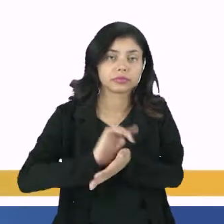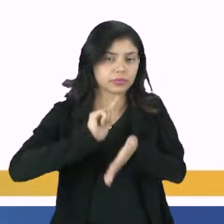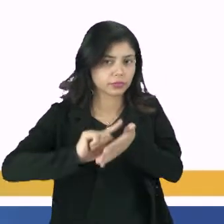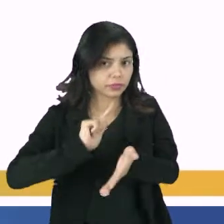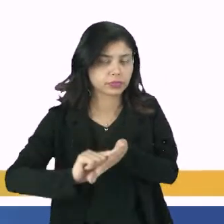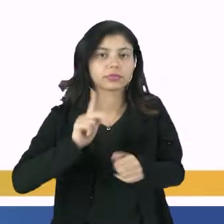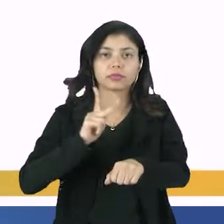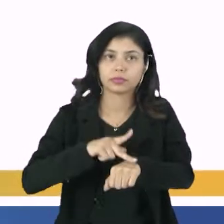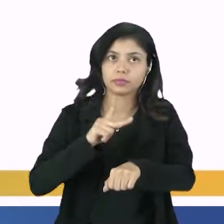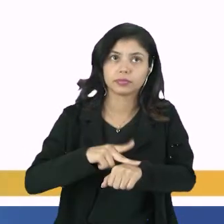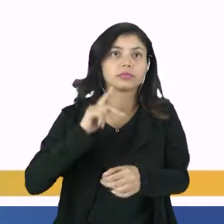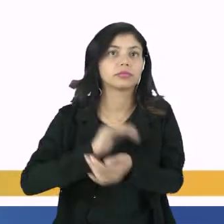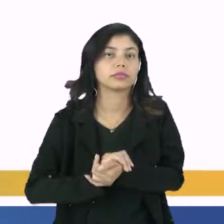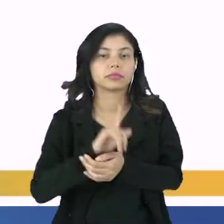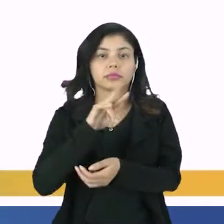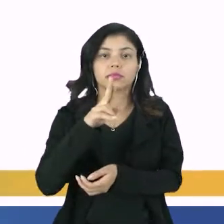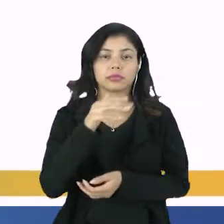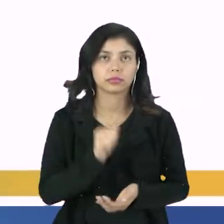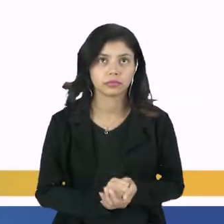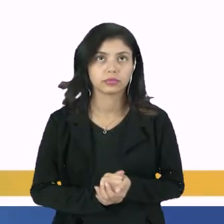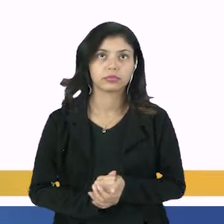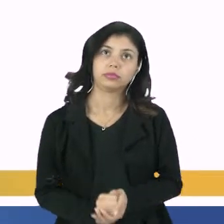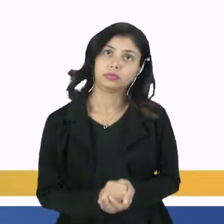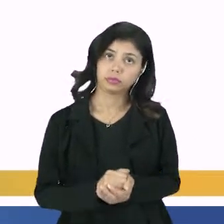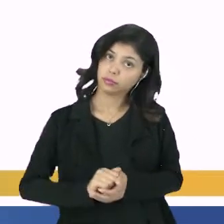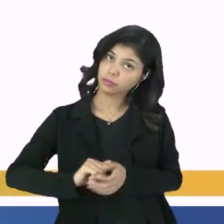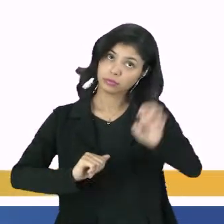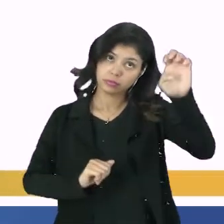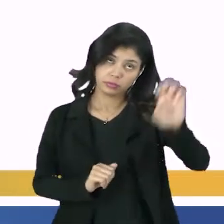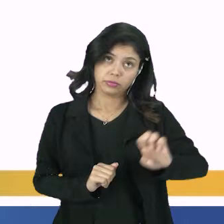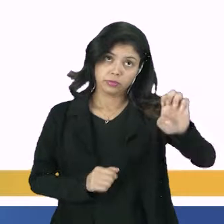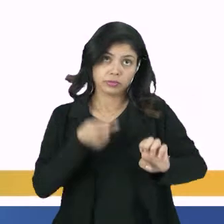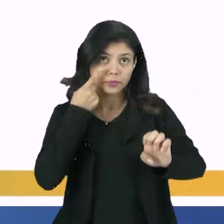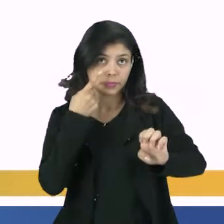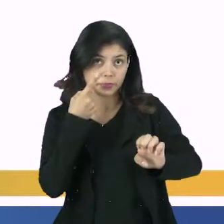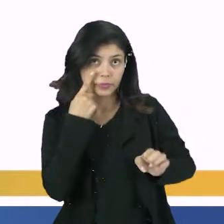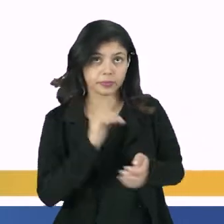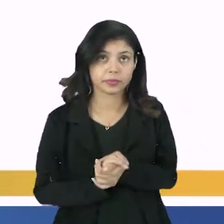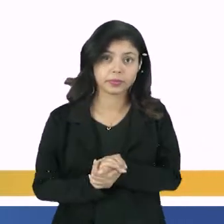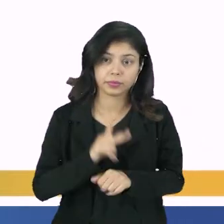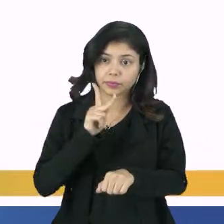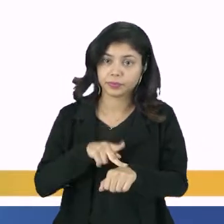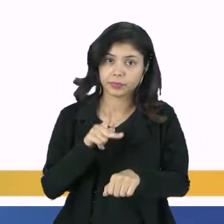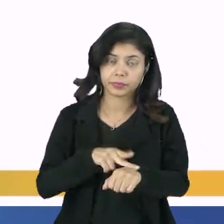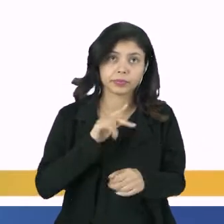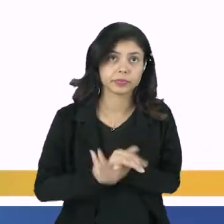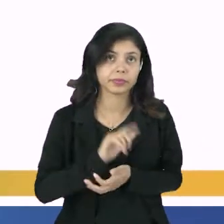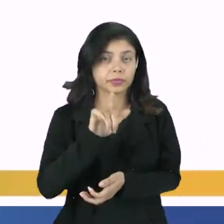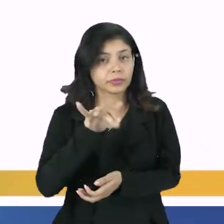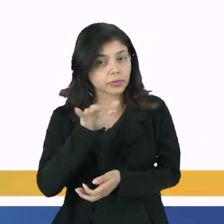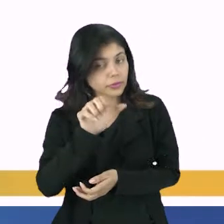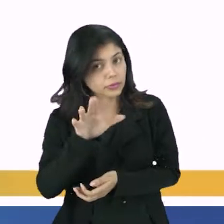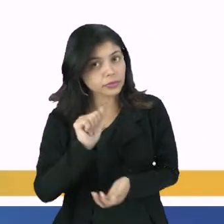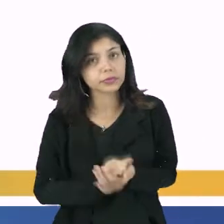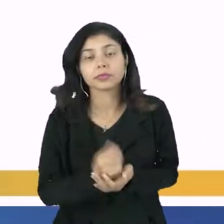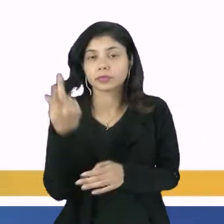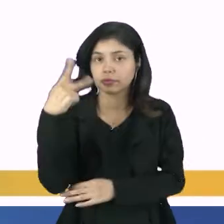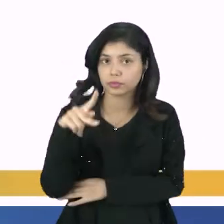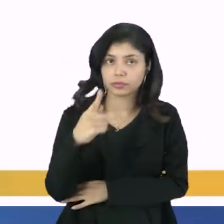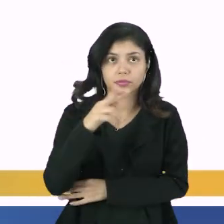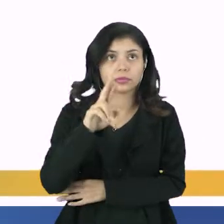polida. Então, nessa primeira imagem à esquerda, a gente vê a pedra lascada, que representa o